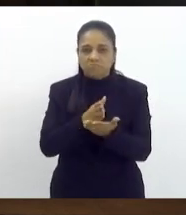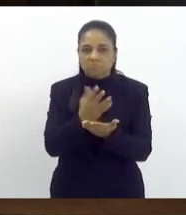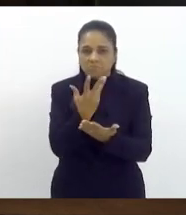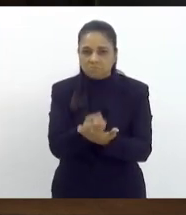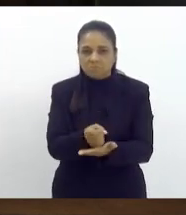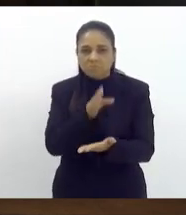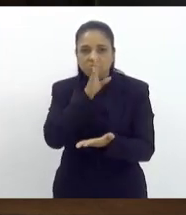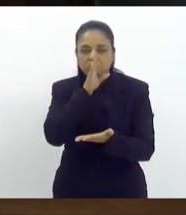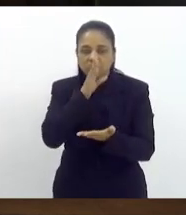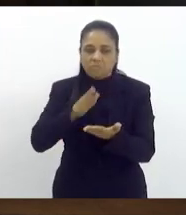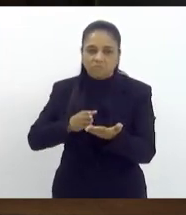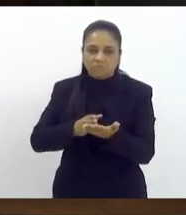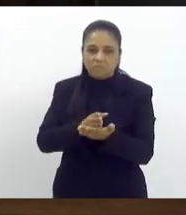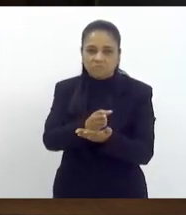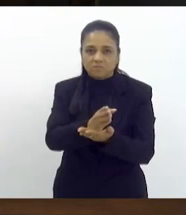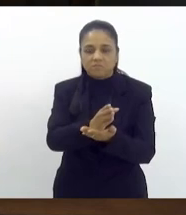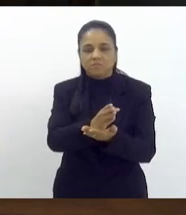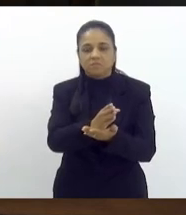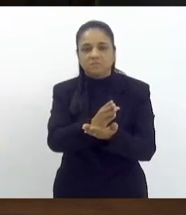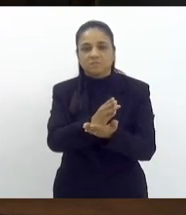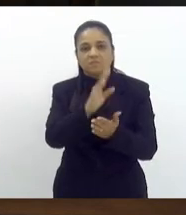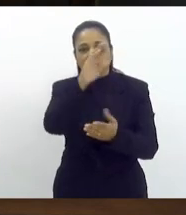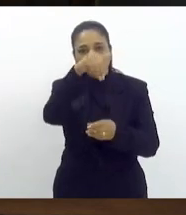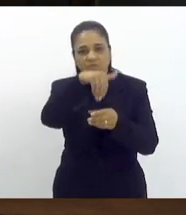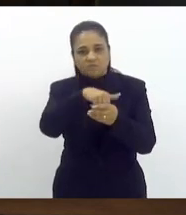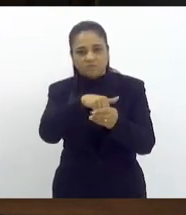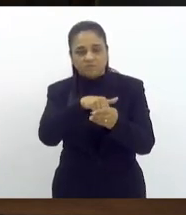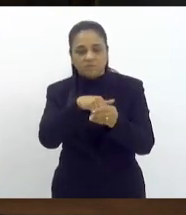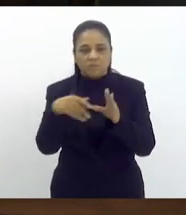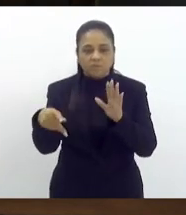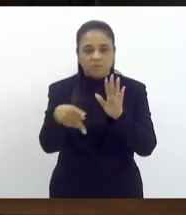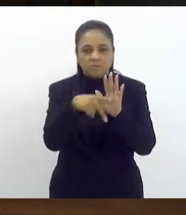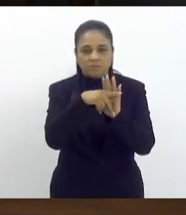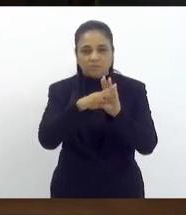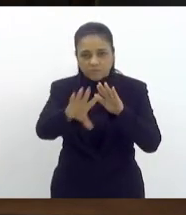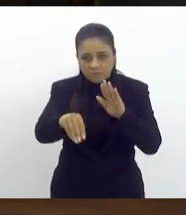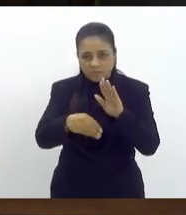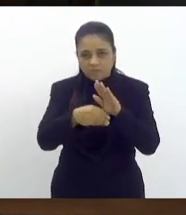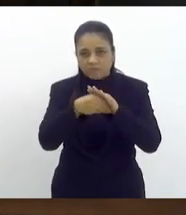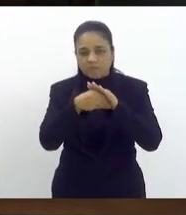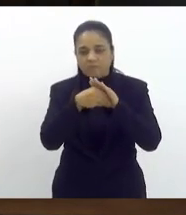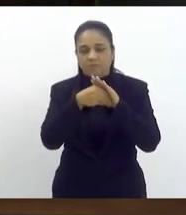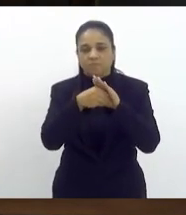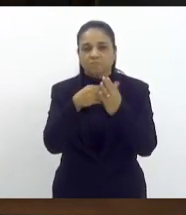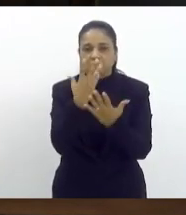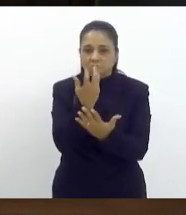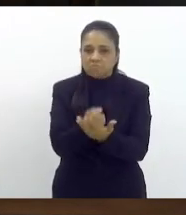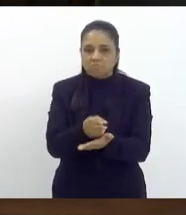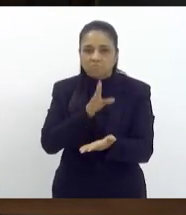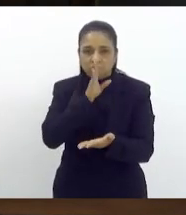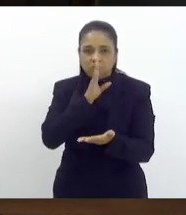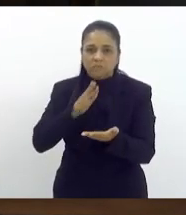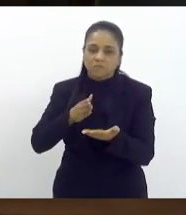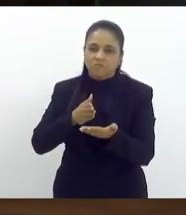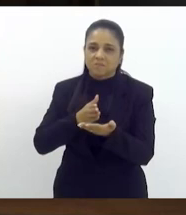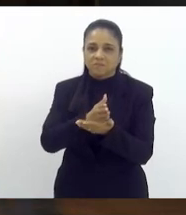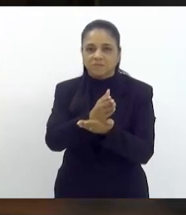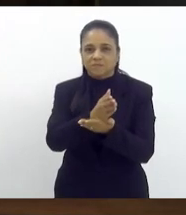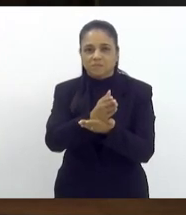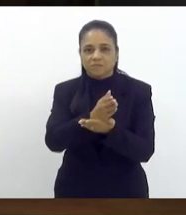Como estão aprovado em votação o projeto assim emendado se você que a própria mãe diz como estão